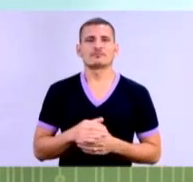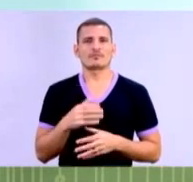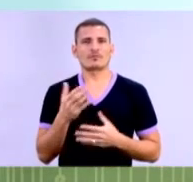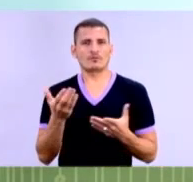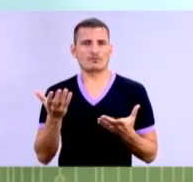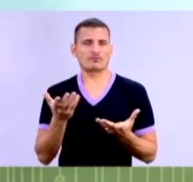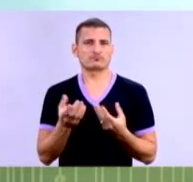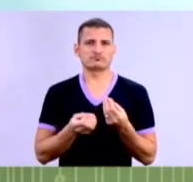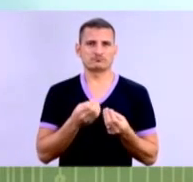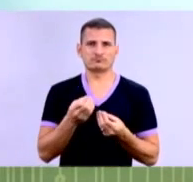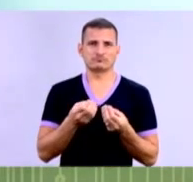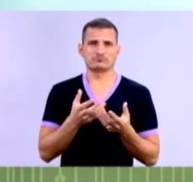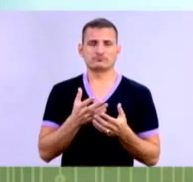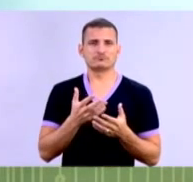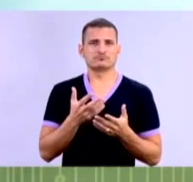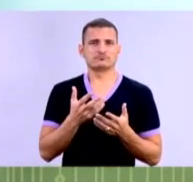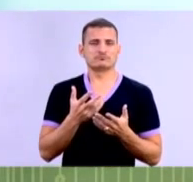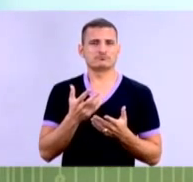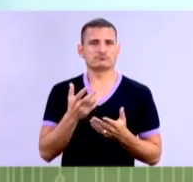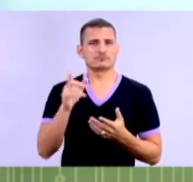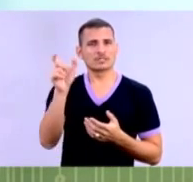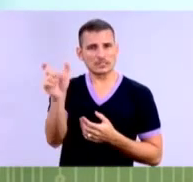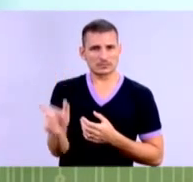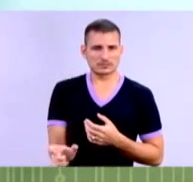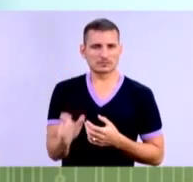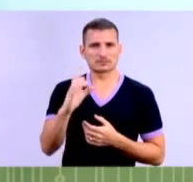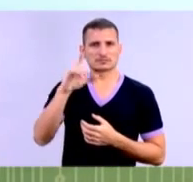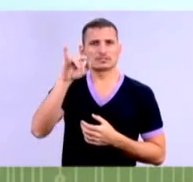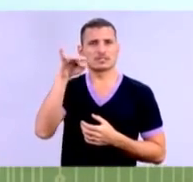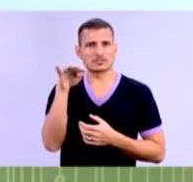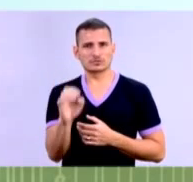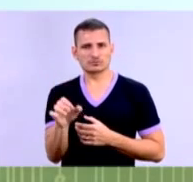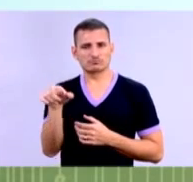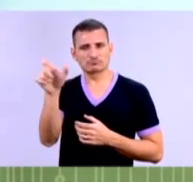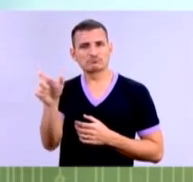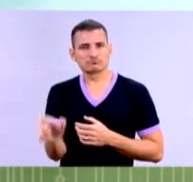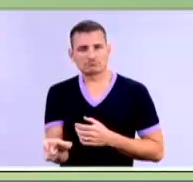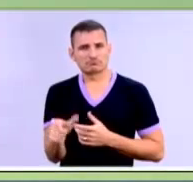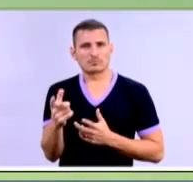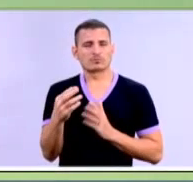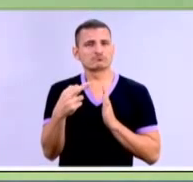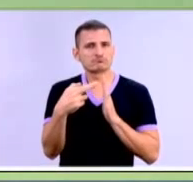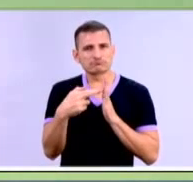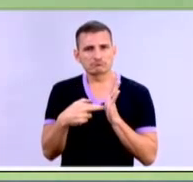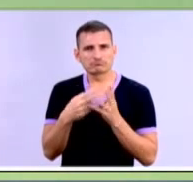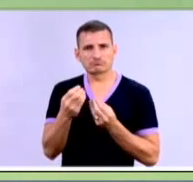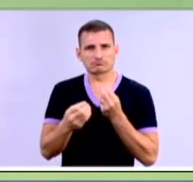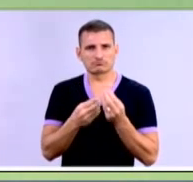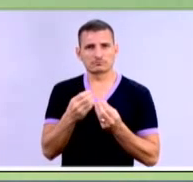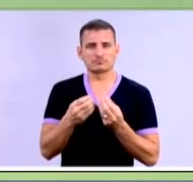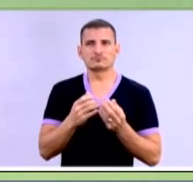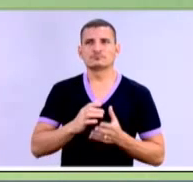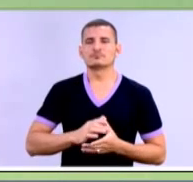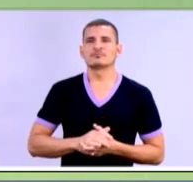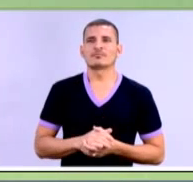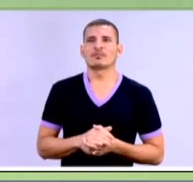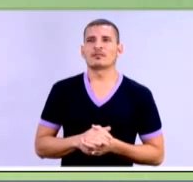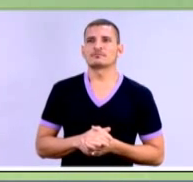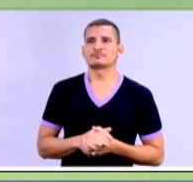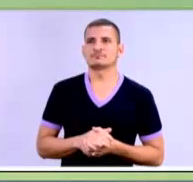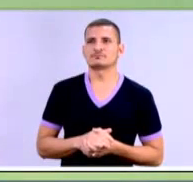critérios que foram definidos pelo cliente, só para a gente poder aí entender melhor, ok? Acompanhem comigo aqui que eu vou destacando no